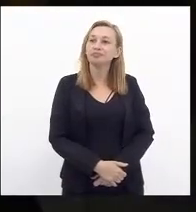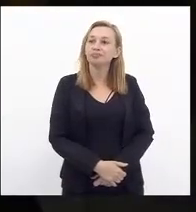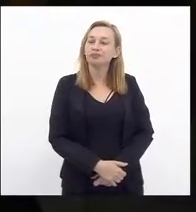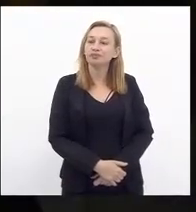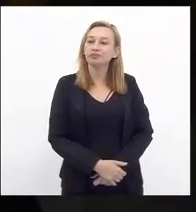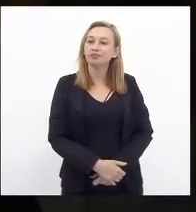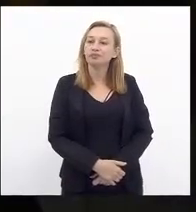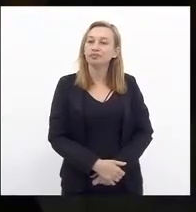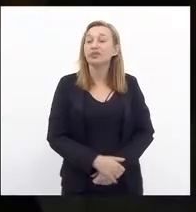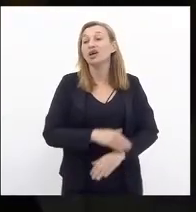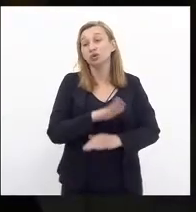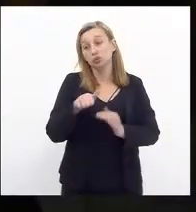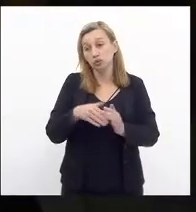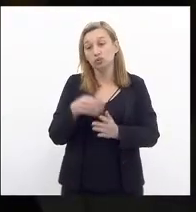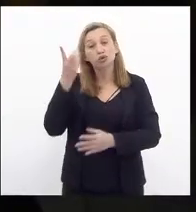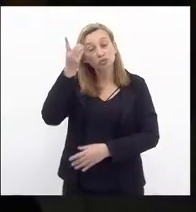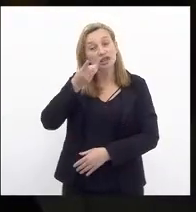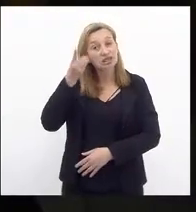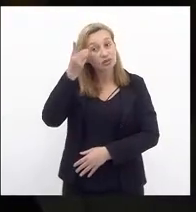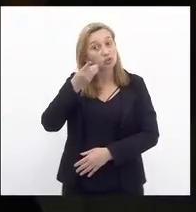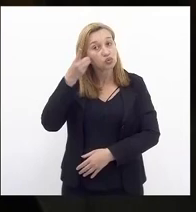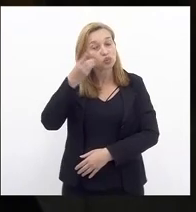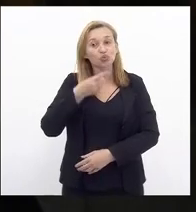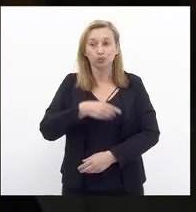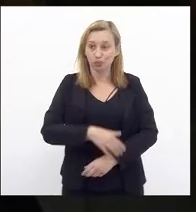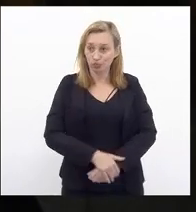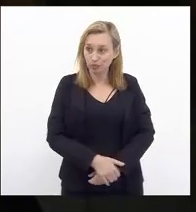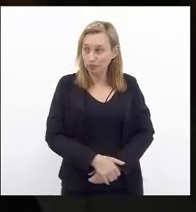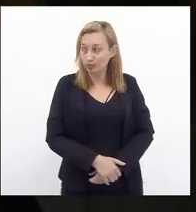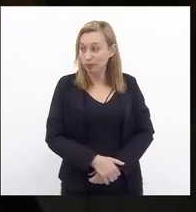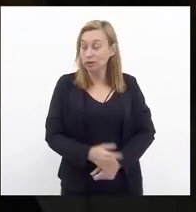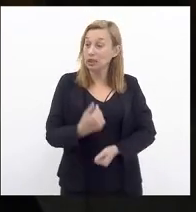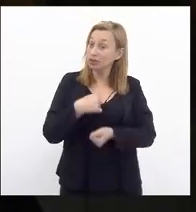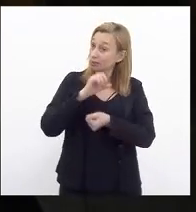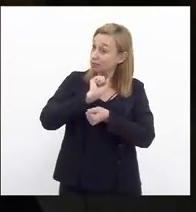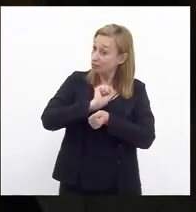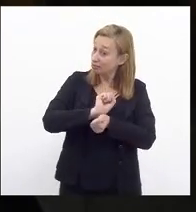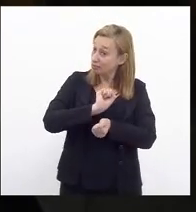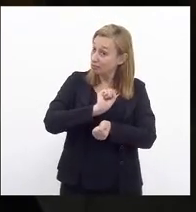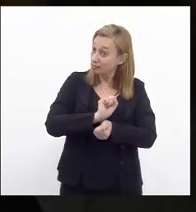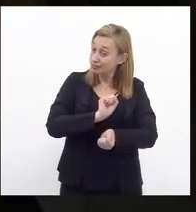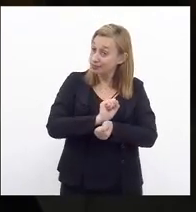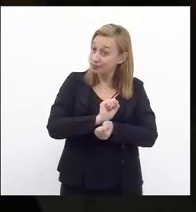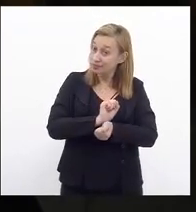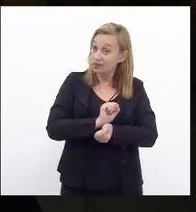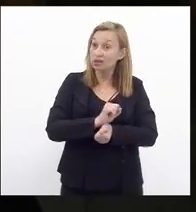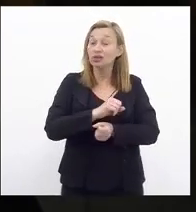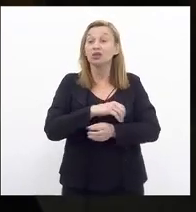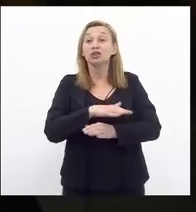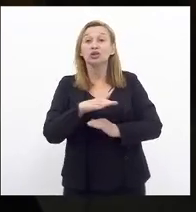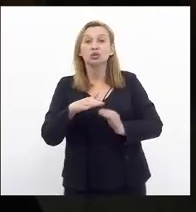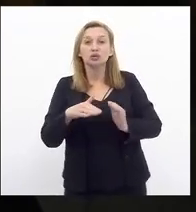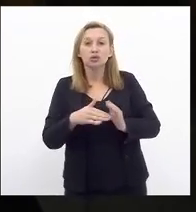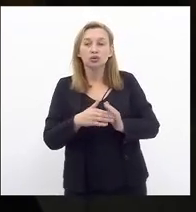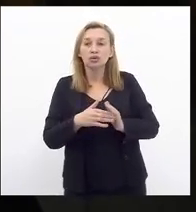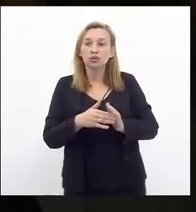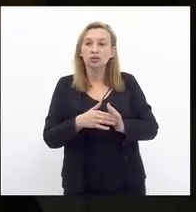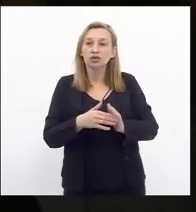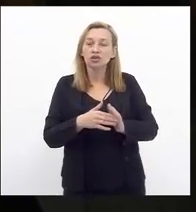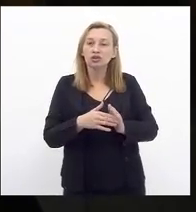senhoras e senhores deputados eu espero que aqueles que me vão